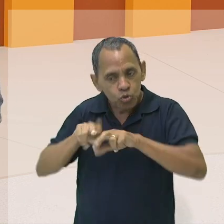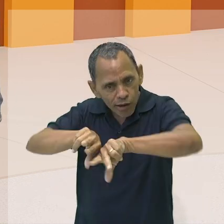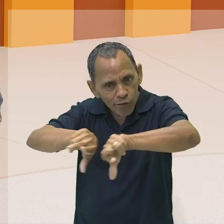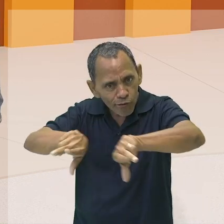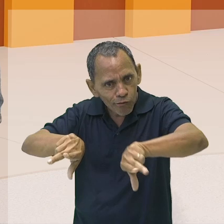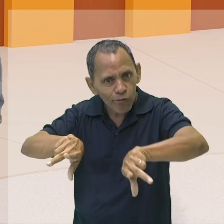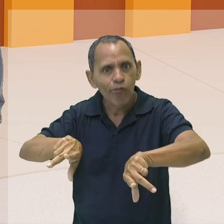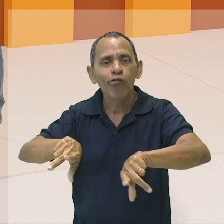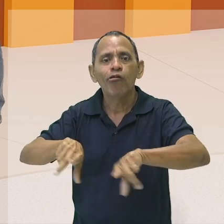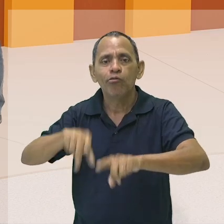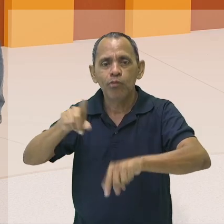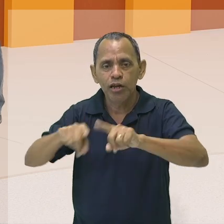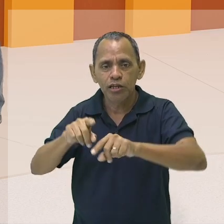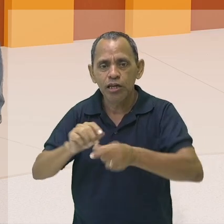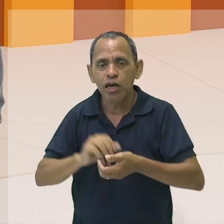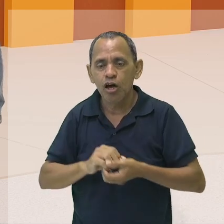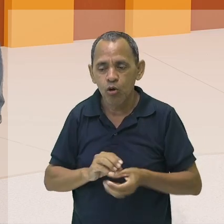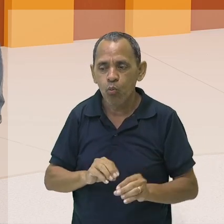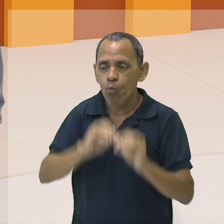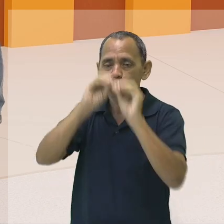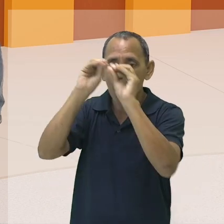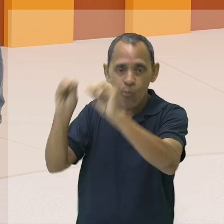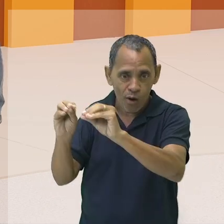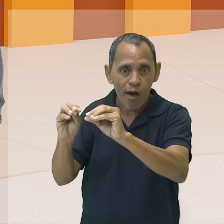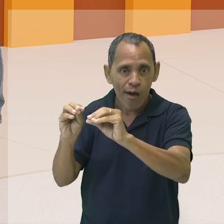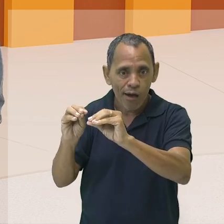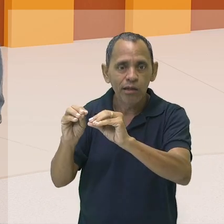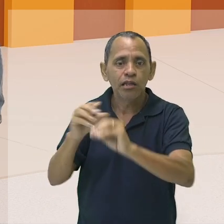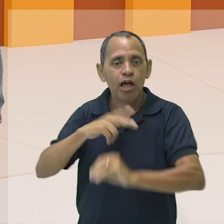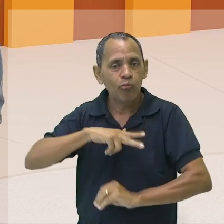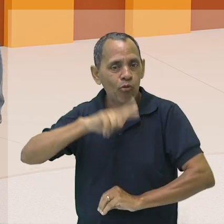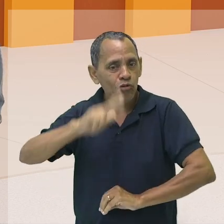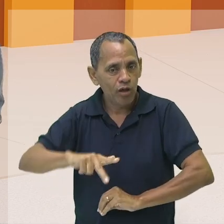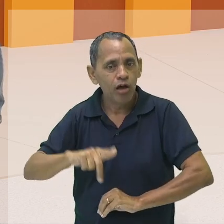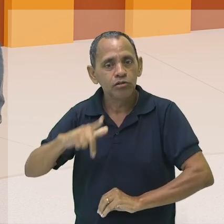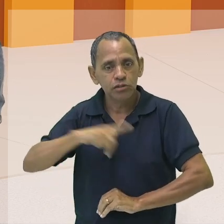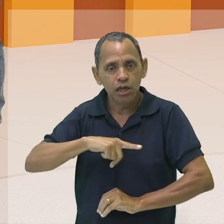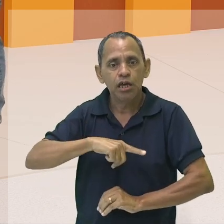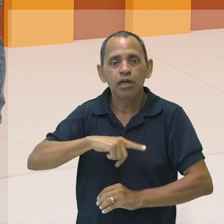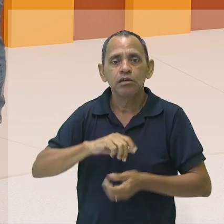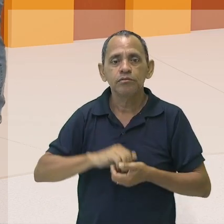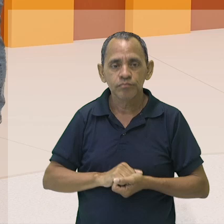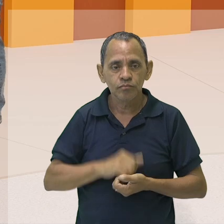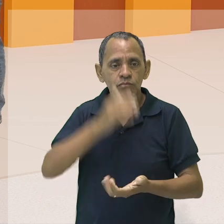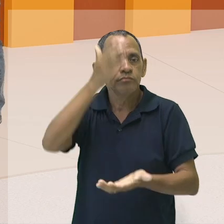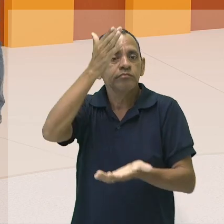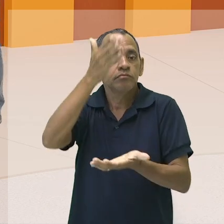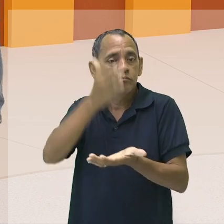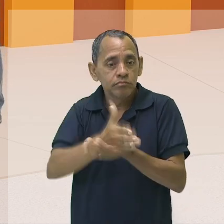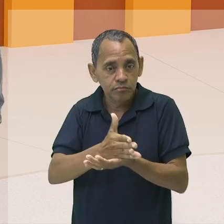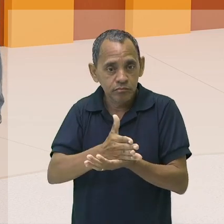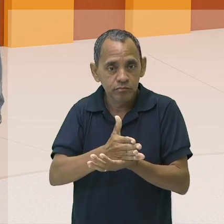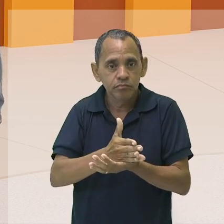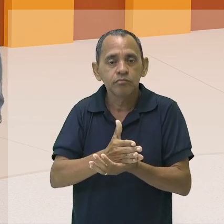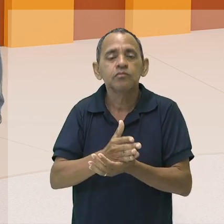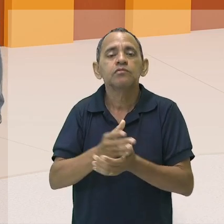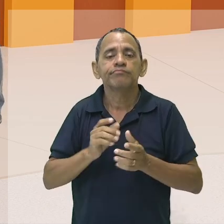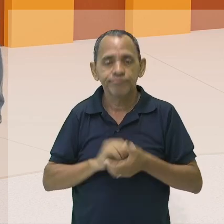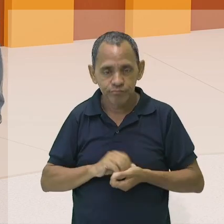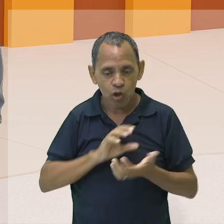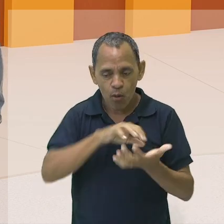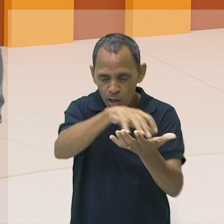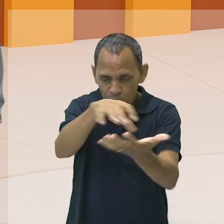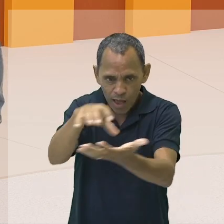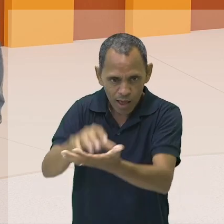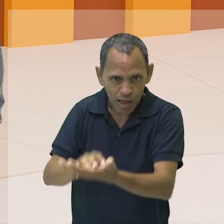metrópole portuguesa, né? Então, em 1534, vai haver aquela divisão de terras totalmente desigual, que a gente vai chamar de capitanias hereditárias.